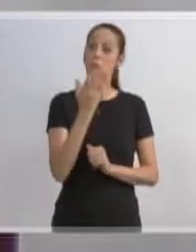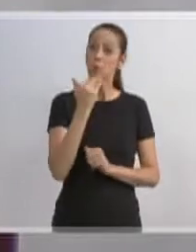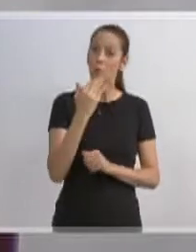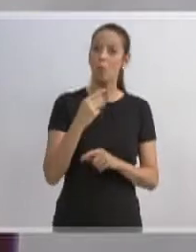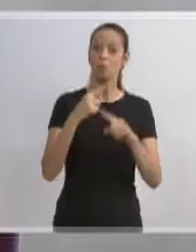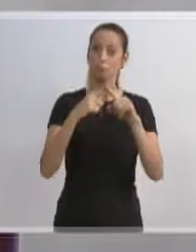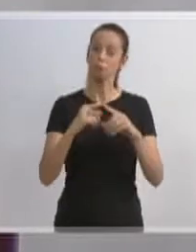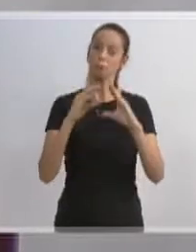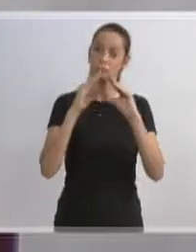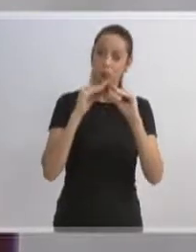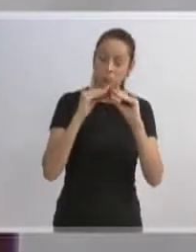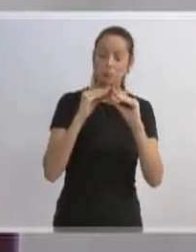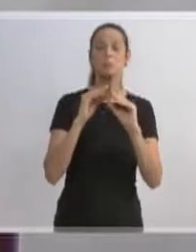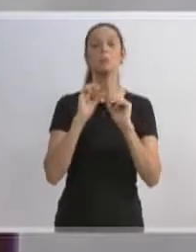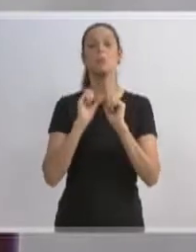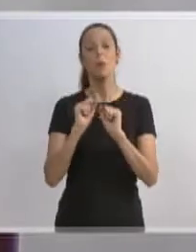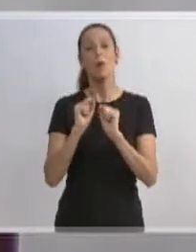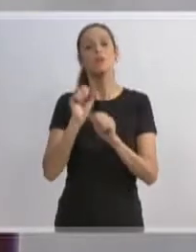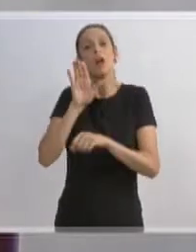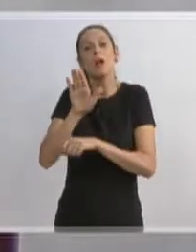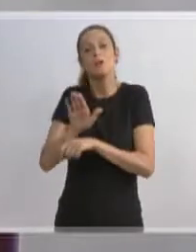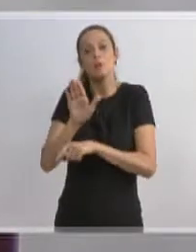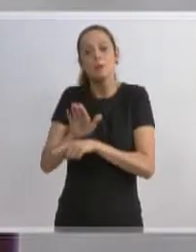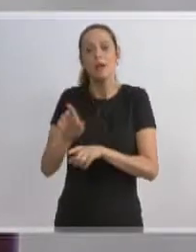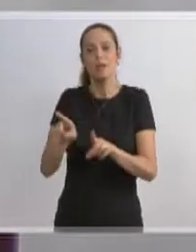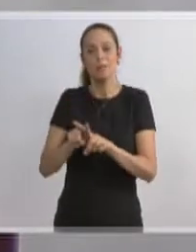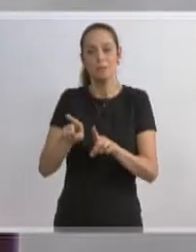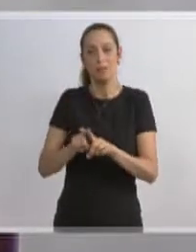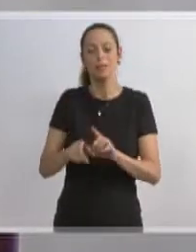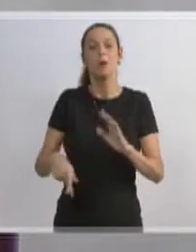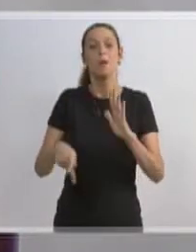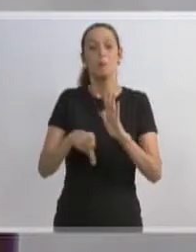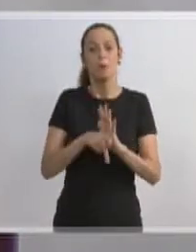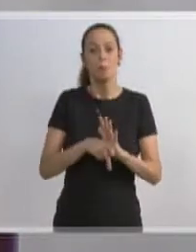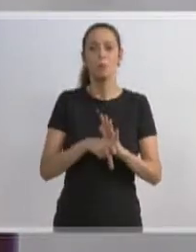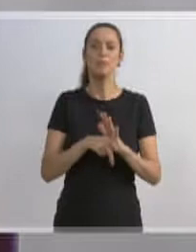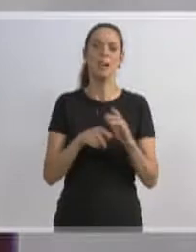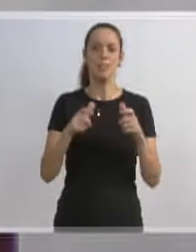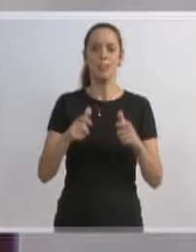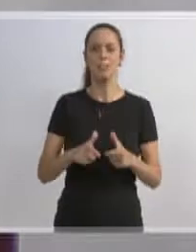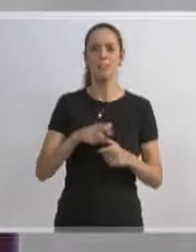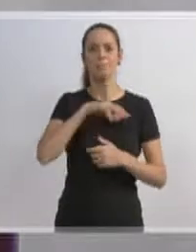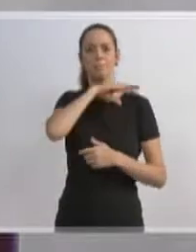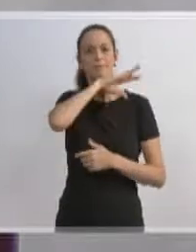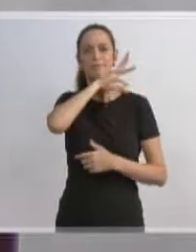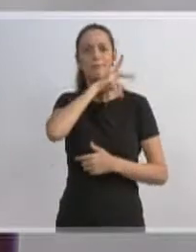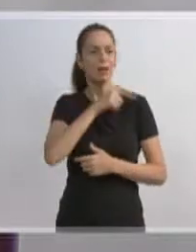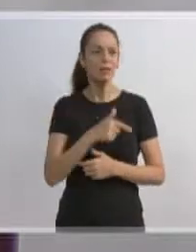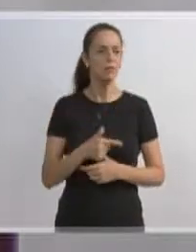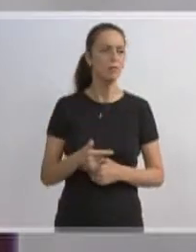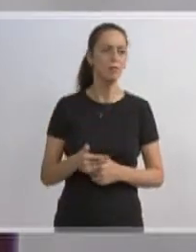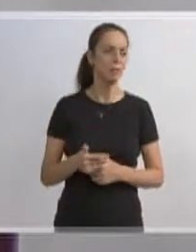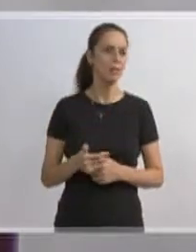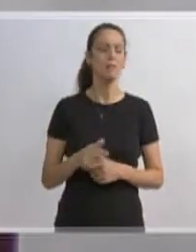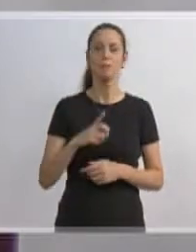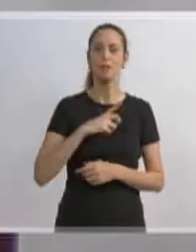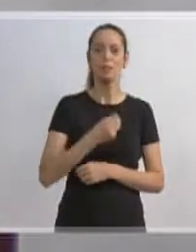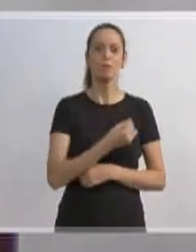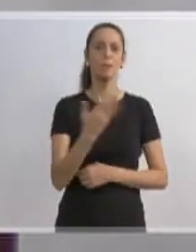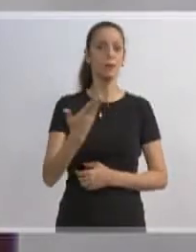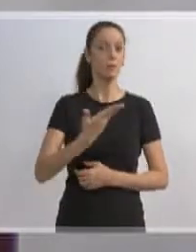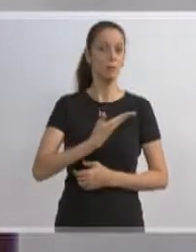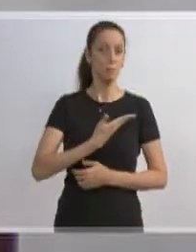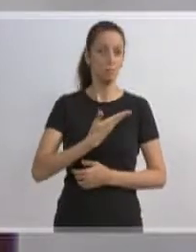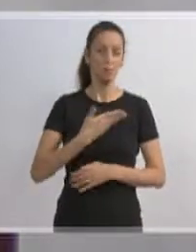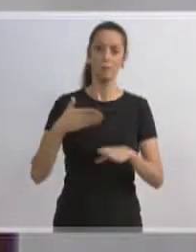no desenvolvimento aí de projetos sociais feitos pelo Rotaract, que eu quero, mais uma vez, registrar o meu carinho por ter vários amigos que